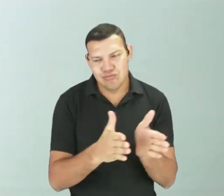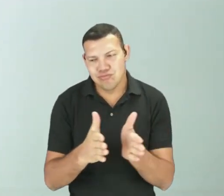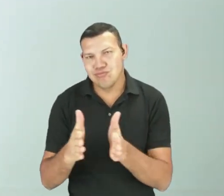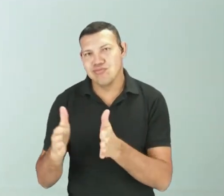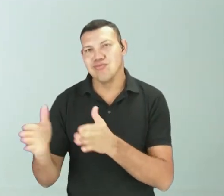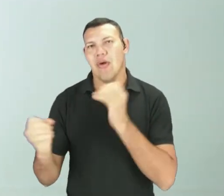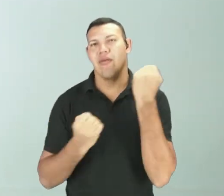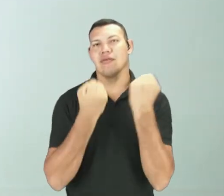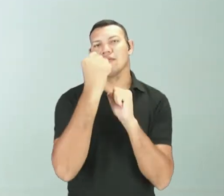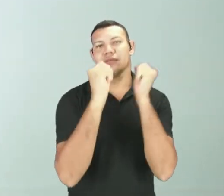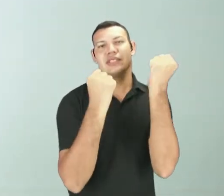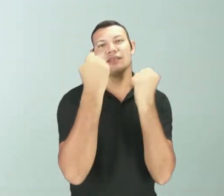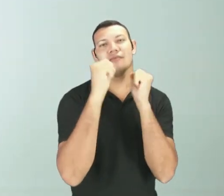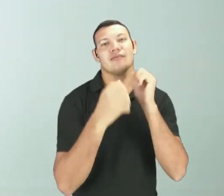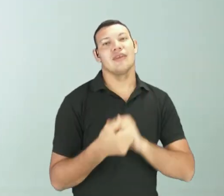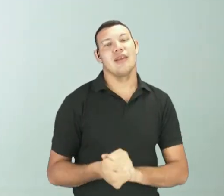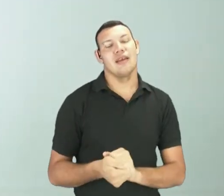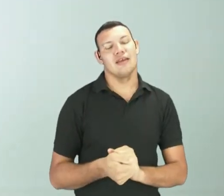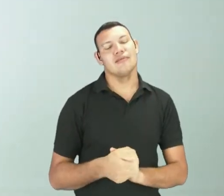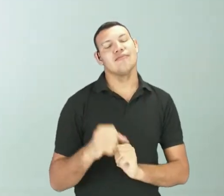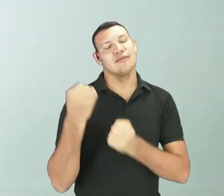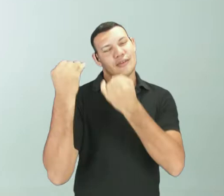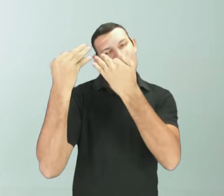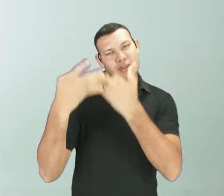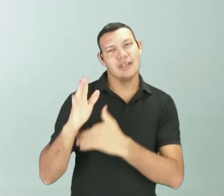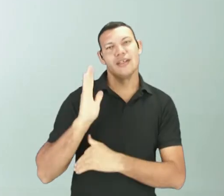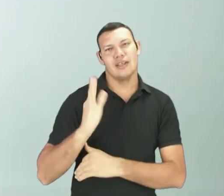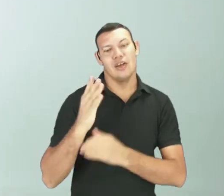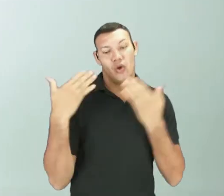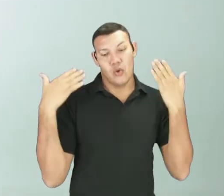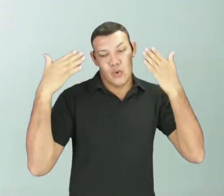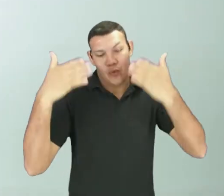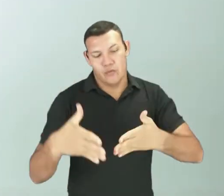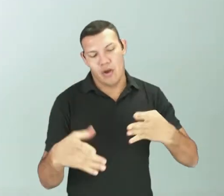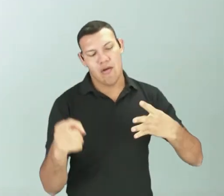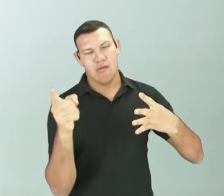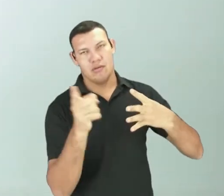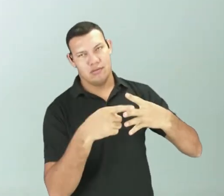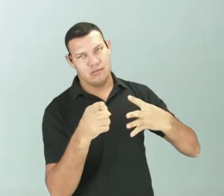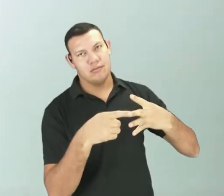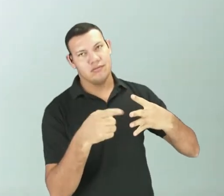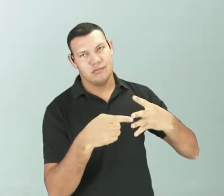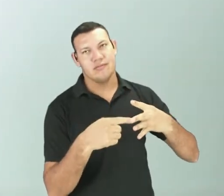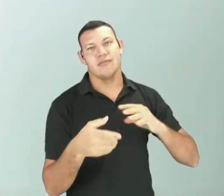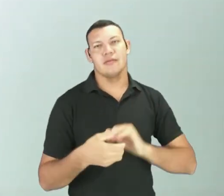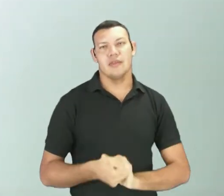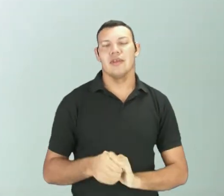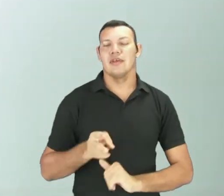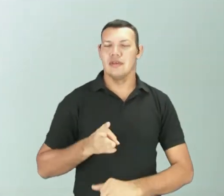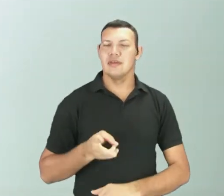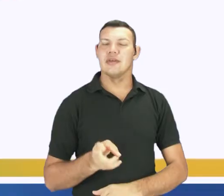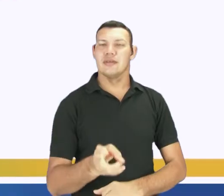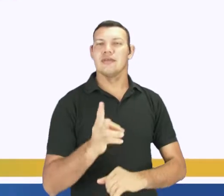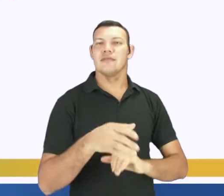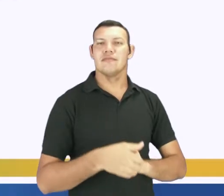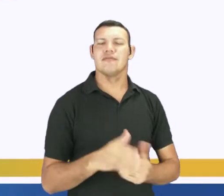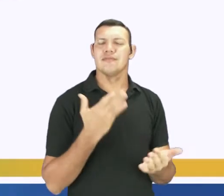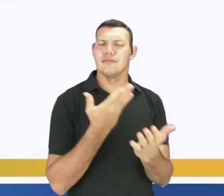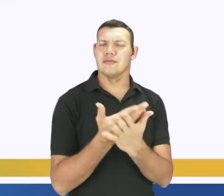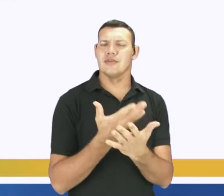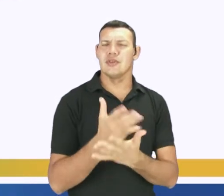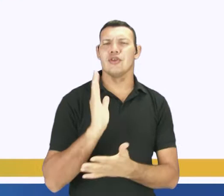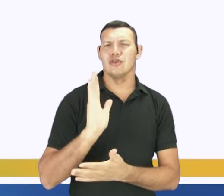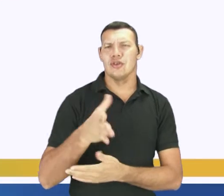de industrialização. E como eu falei, hoje a gente vai ter foco na segunda fase, tá bom? Que é dando continuidade ao que a gente vem estudando